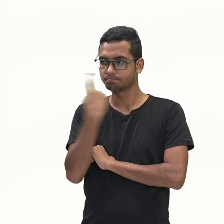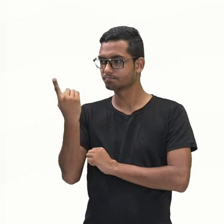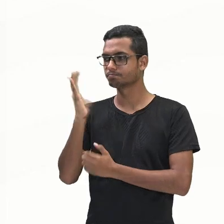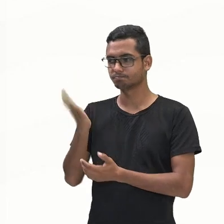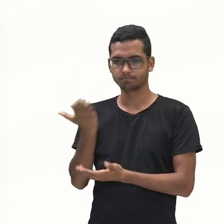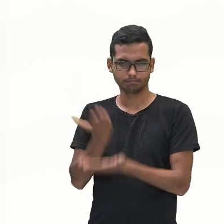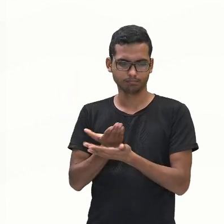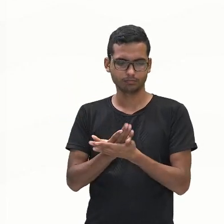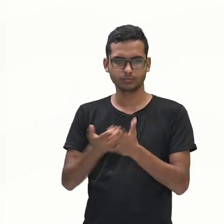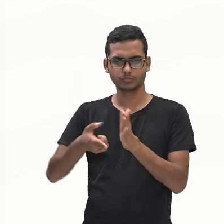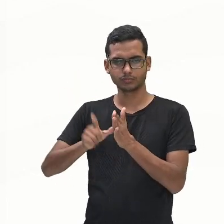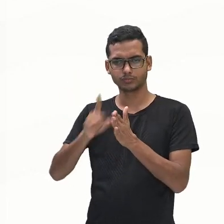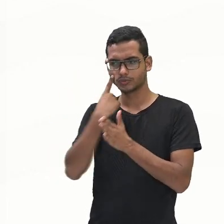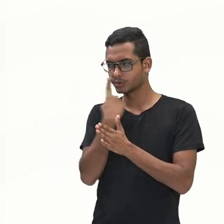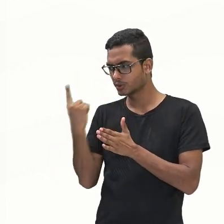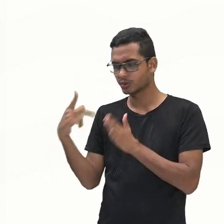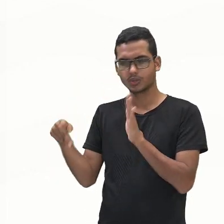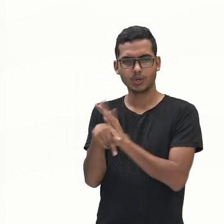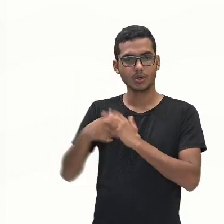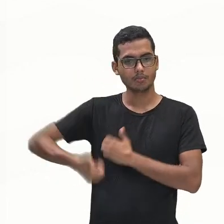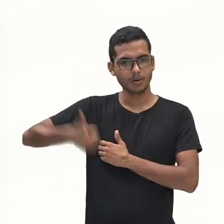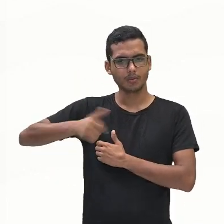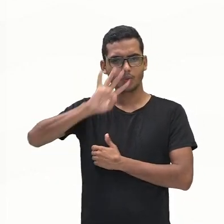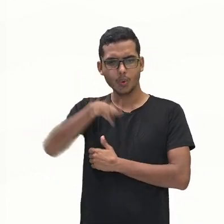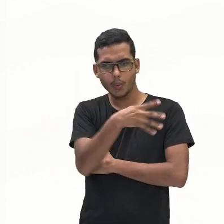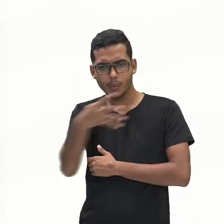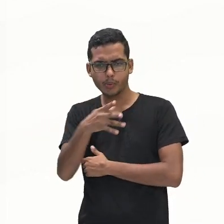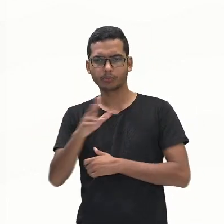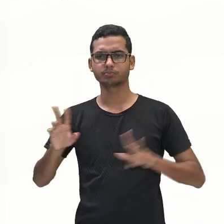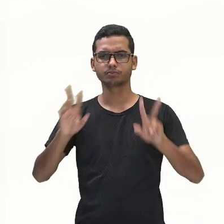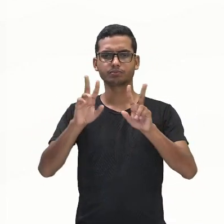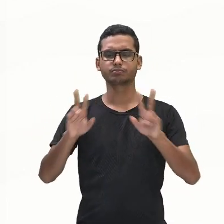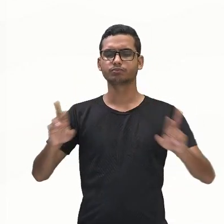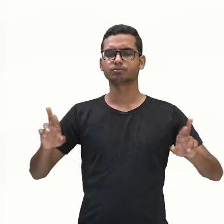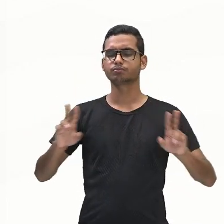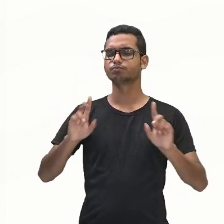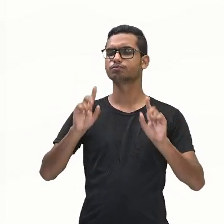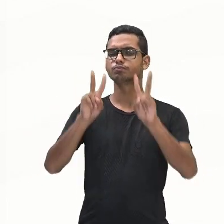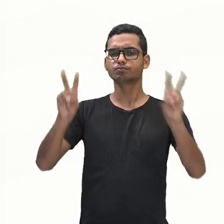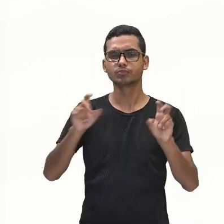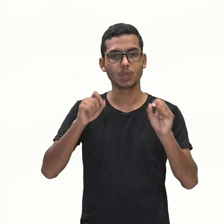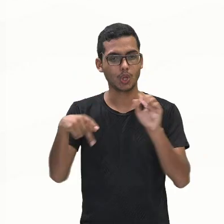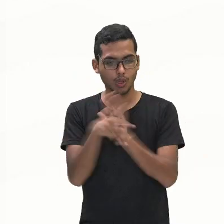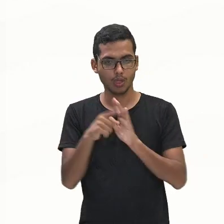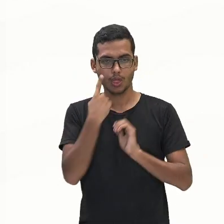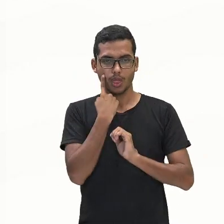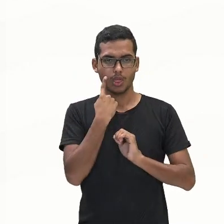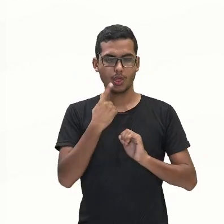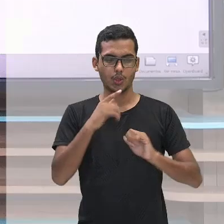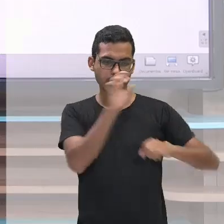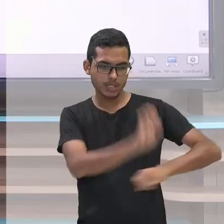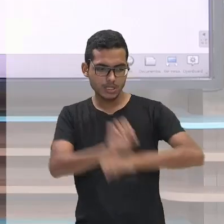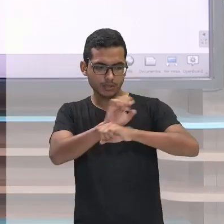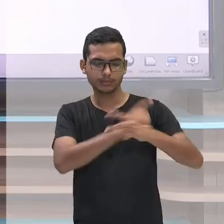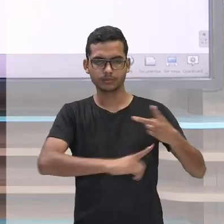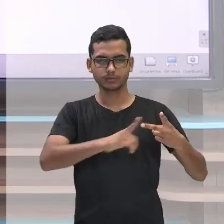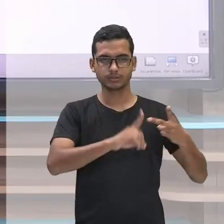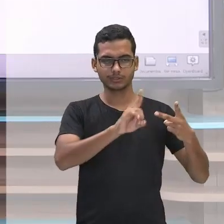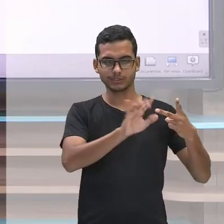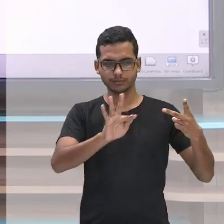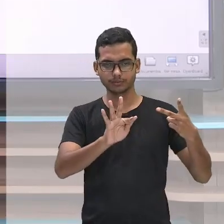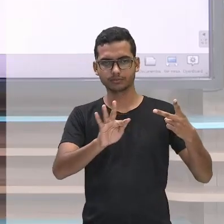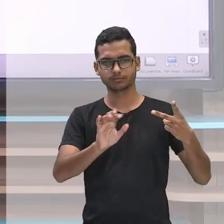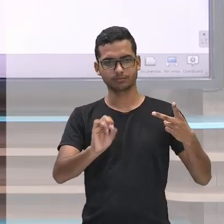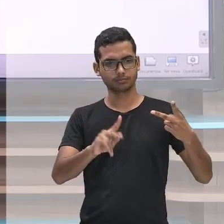lá naquela primeira tabela com relação aos estados e também ao Distrito Federal, certo?